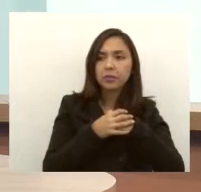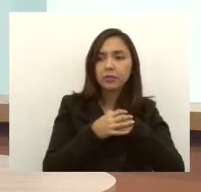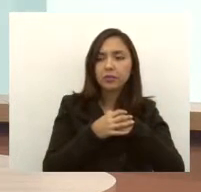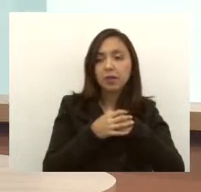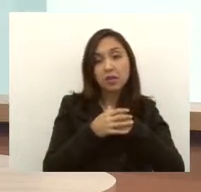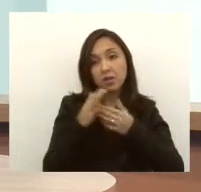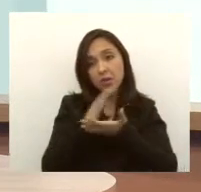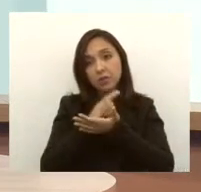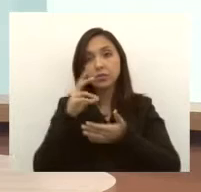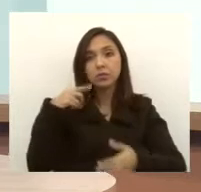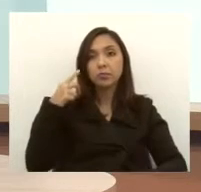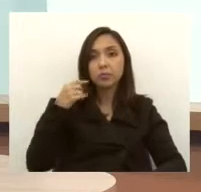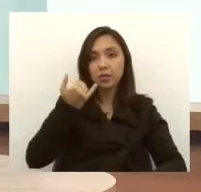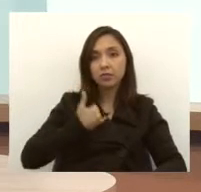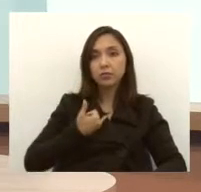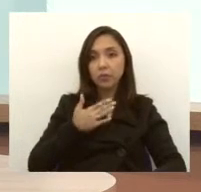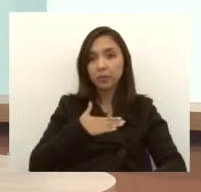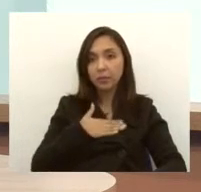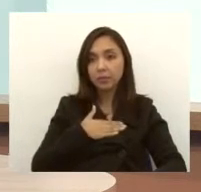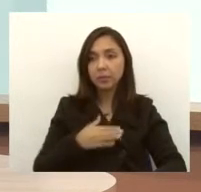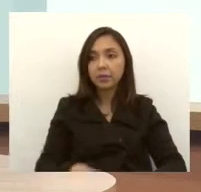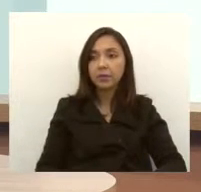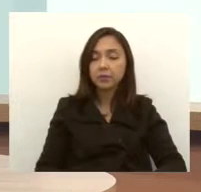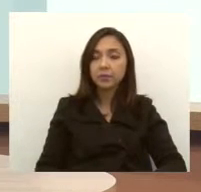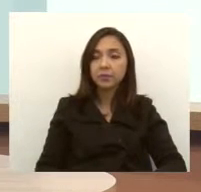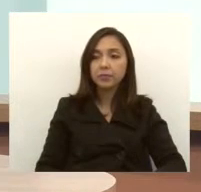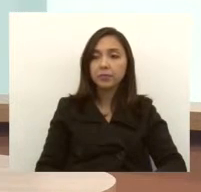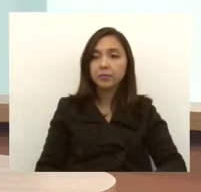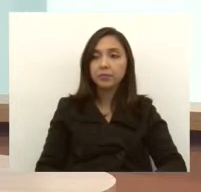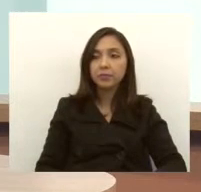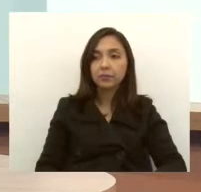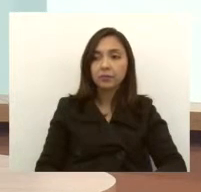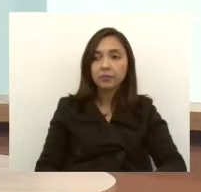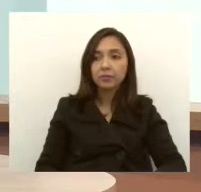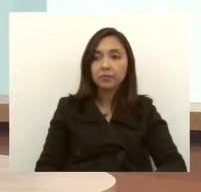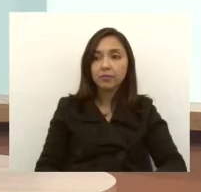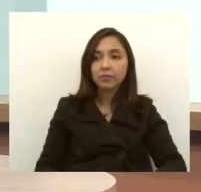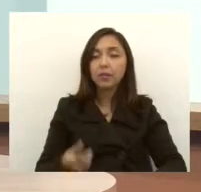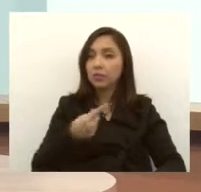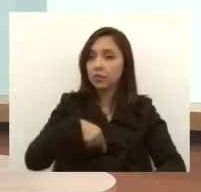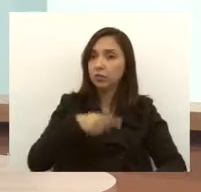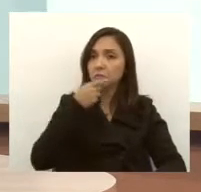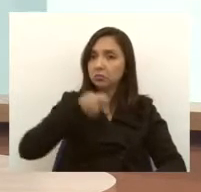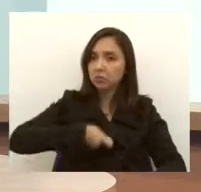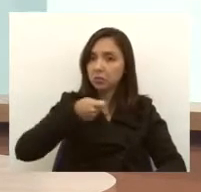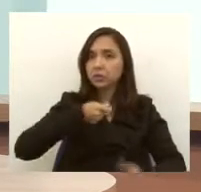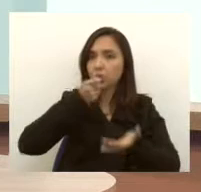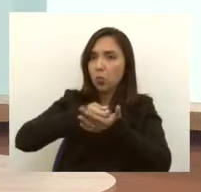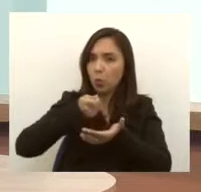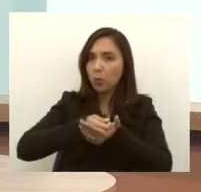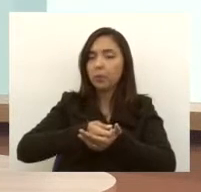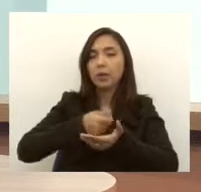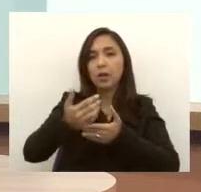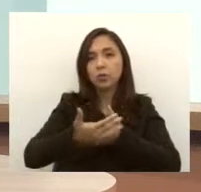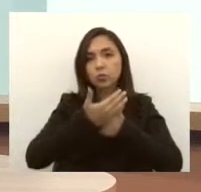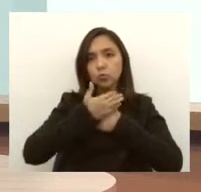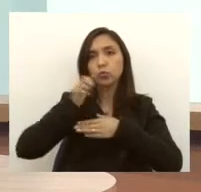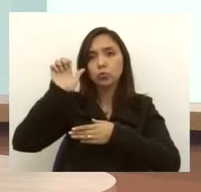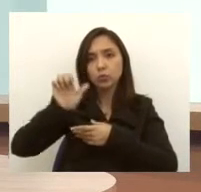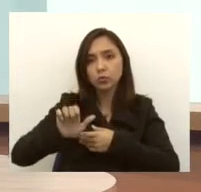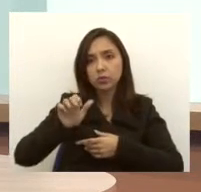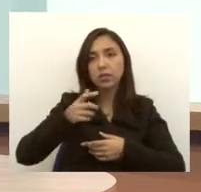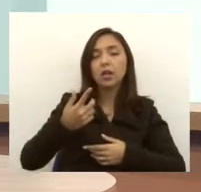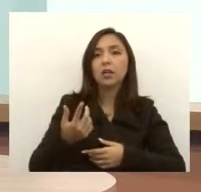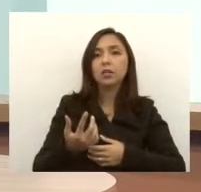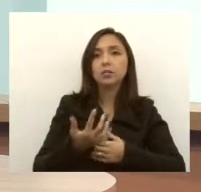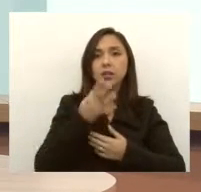um dos deputados falou para mim, vereador Gilvan? Eu cobrei, eu falei que a gente precisa de ajuda do Estado para solucionar